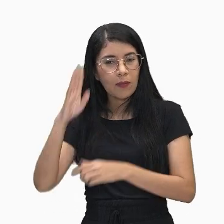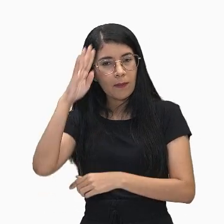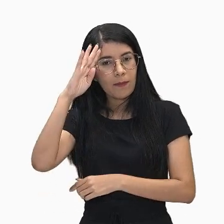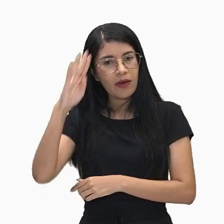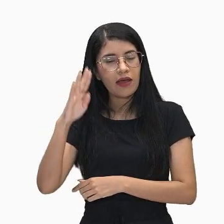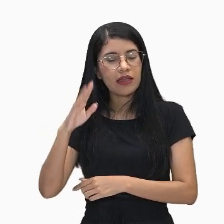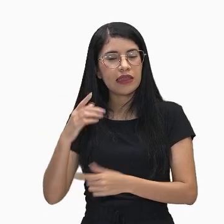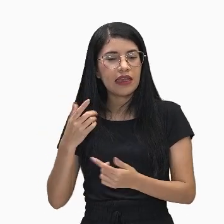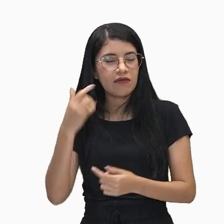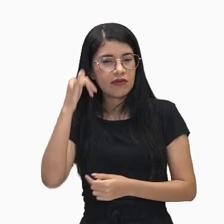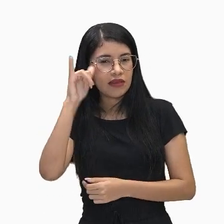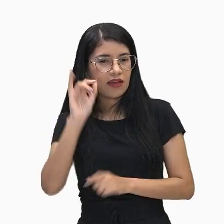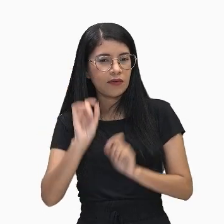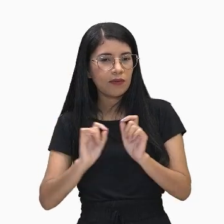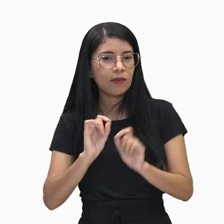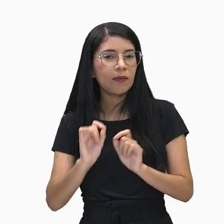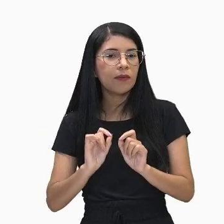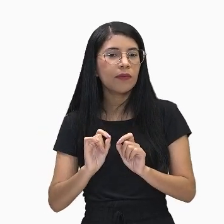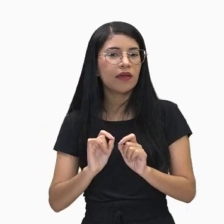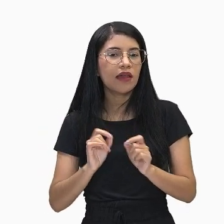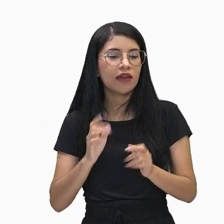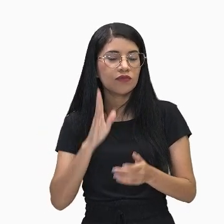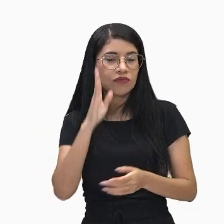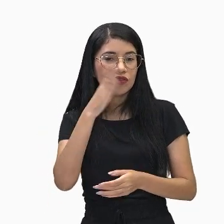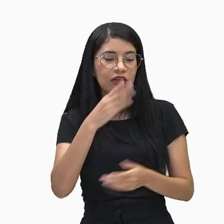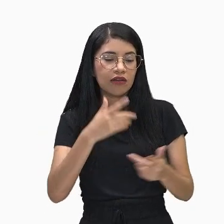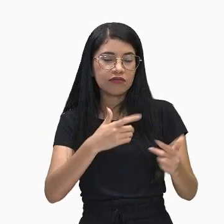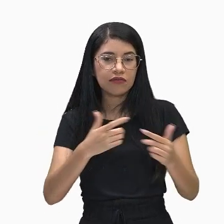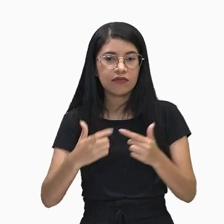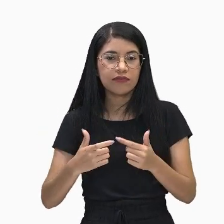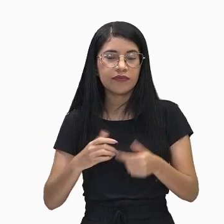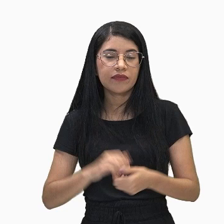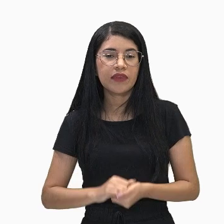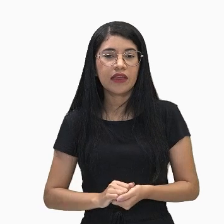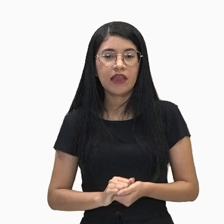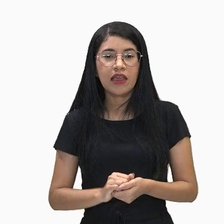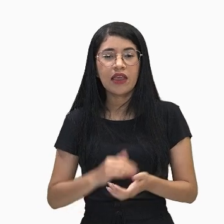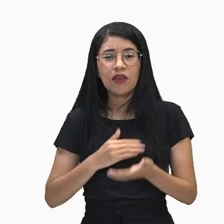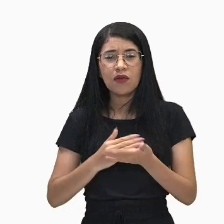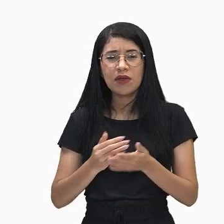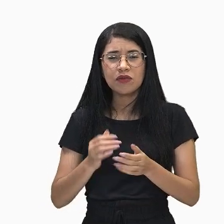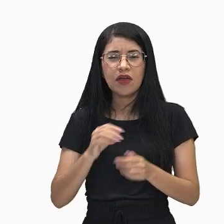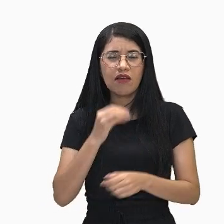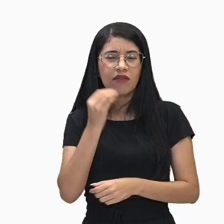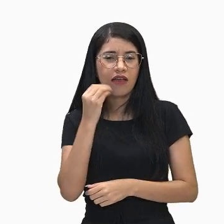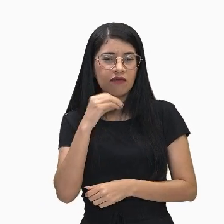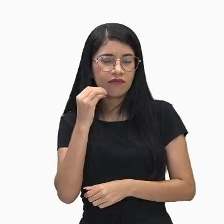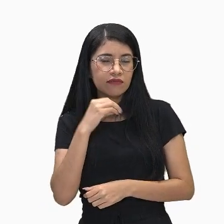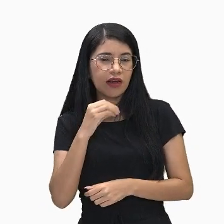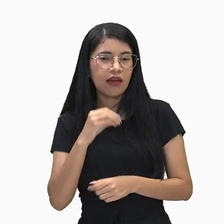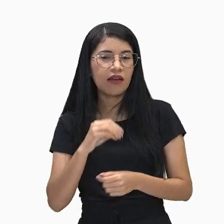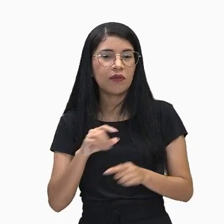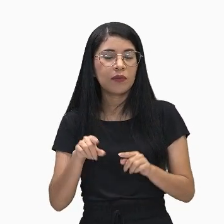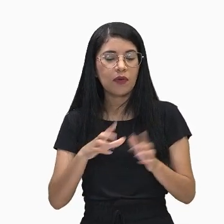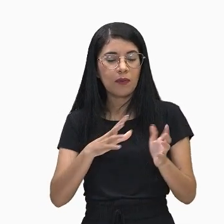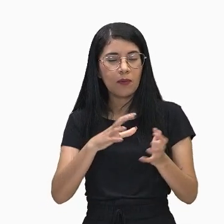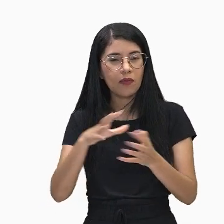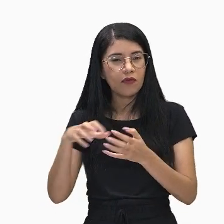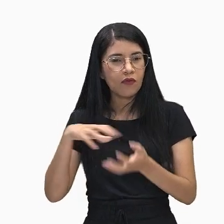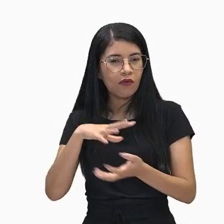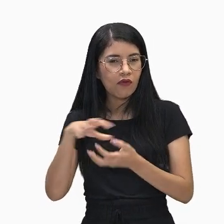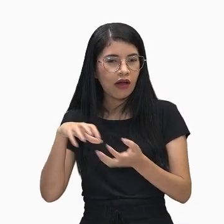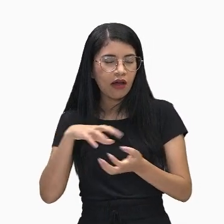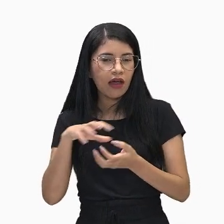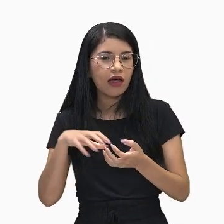sempre evitaram um confronto direto. Com o enfraquecimento das grandes potências, vários conflitos regionais